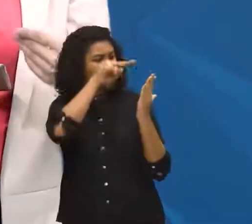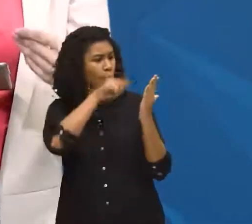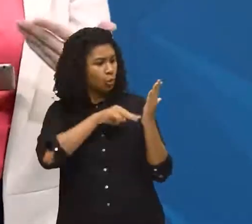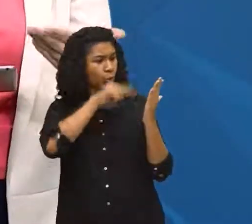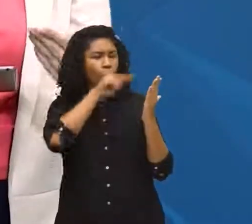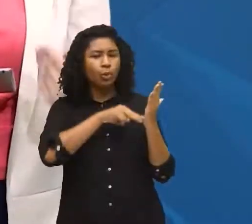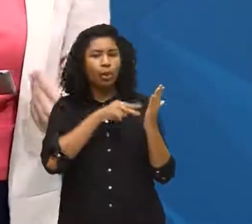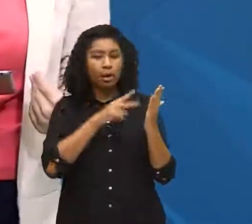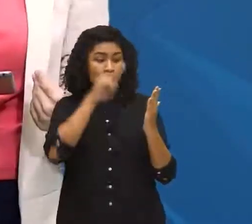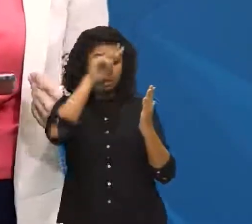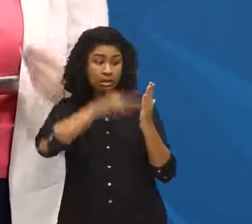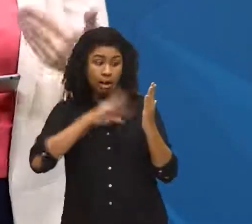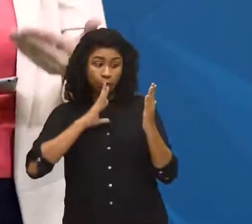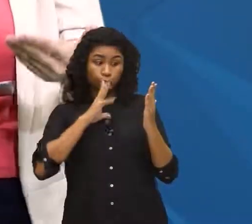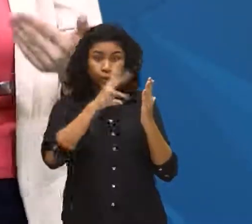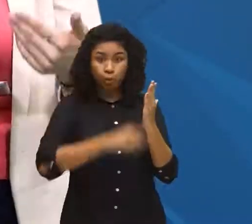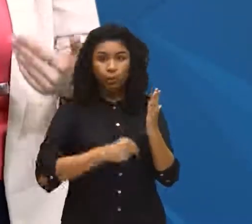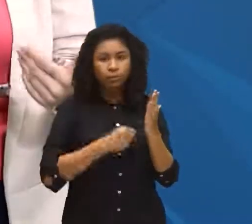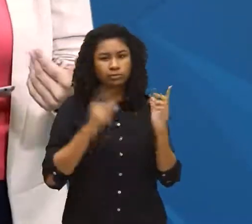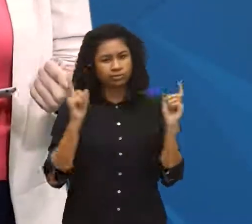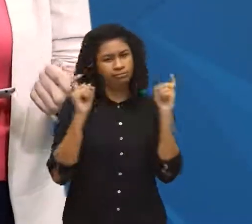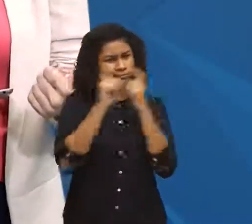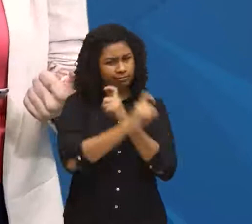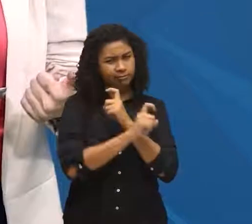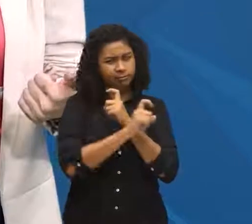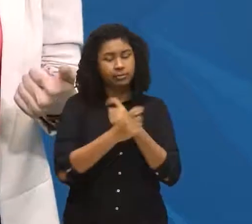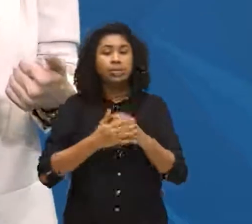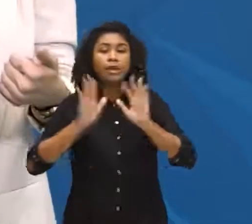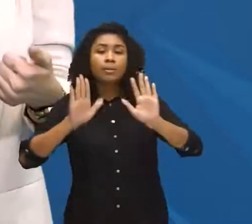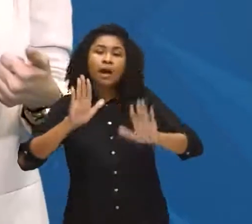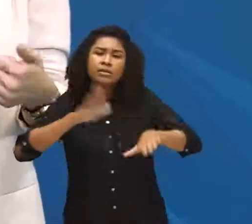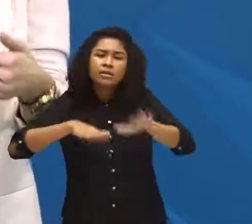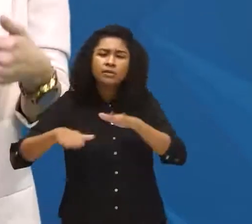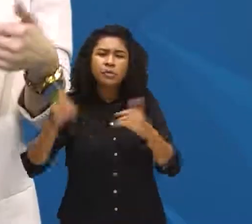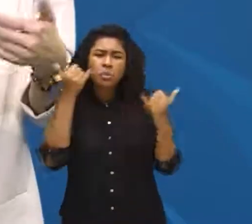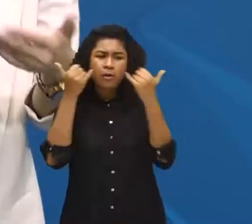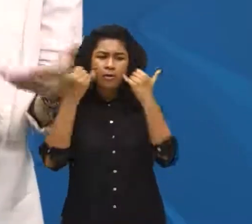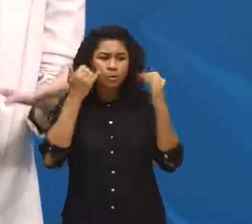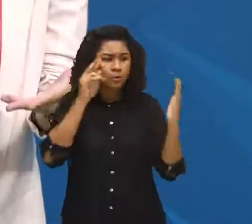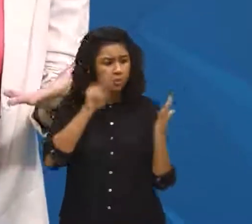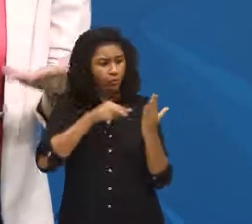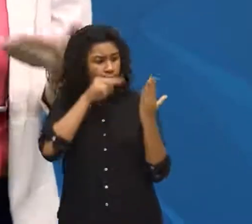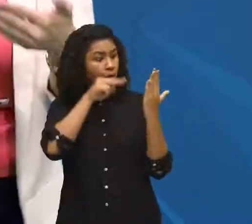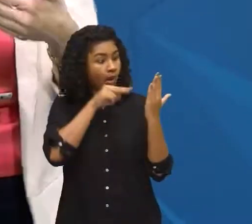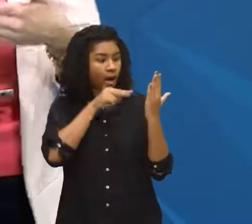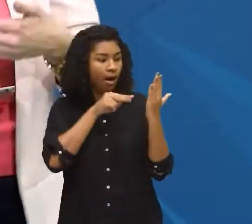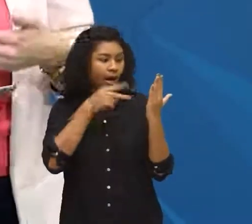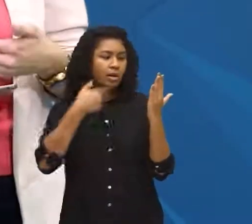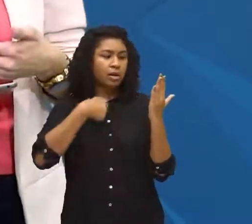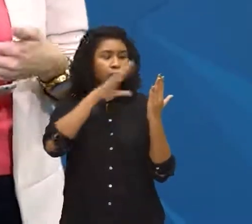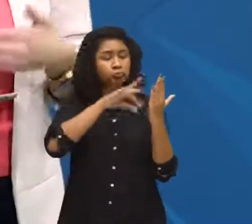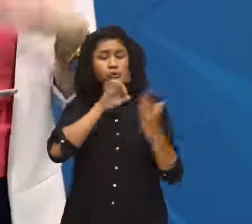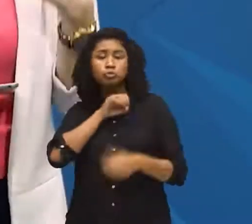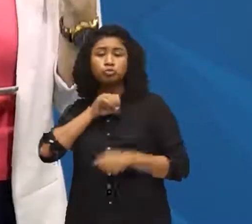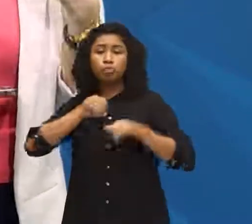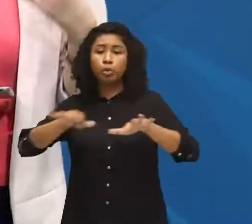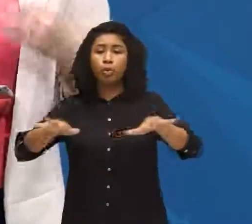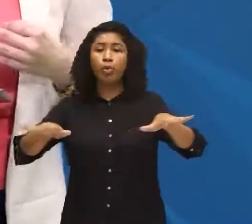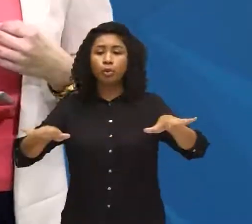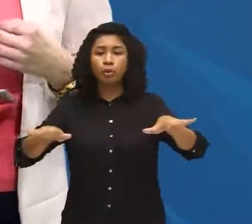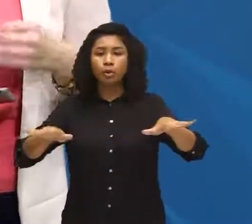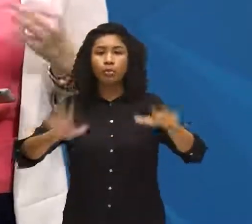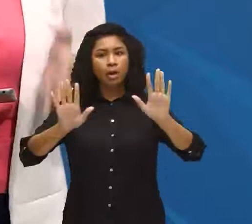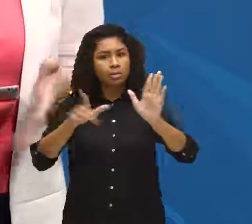de ler tudo, encontrar tudo. Quando alguma notícia nos chama atenção, é muito mais prático a gente compartilhar do que a gente checar. Mas a